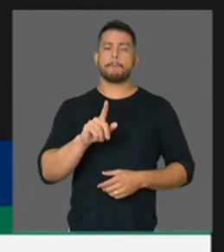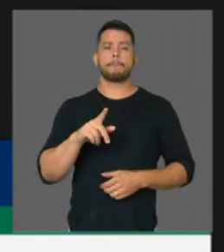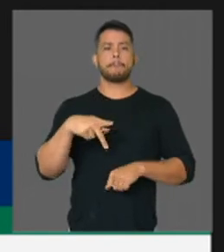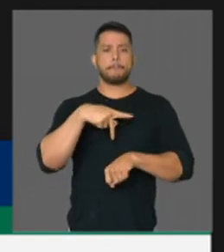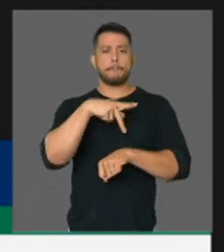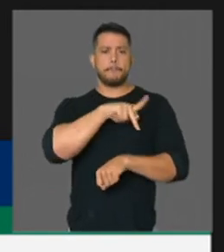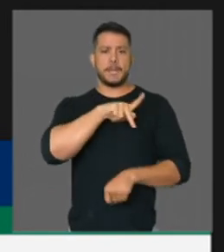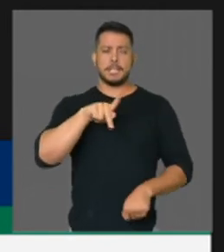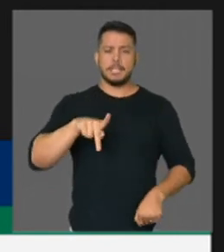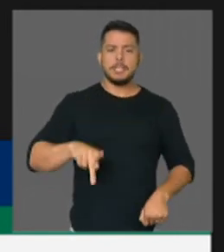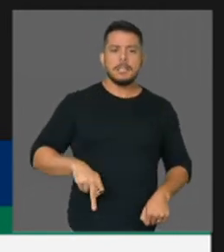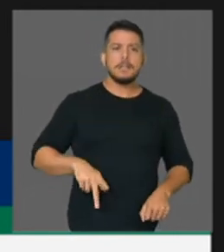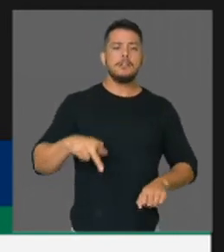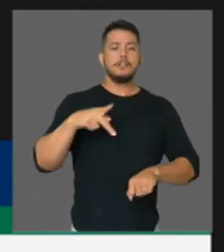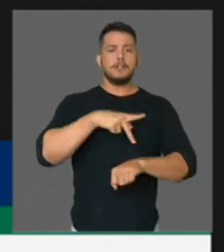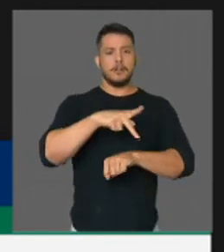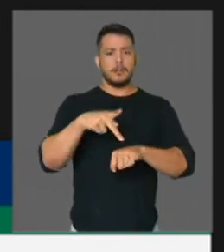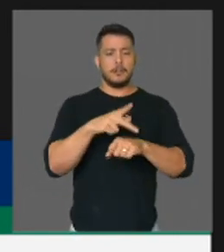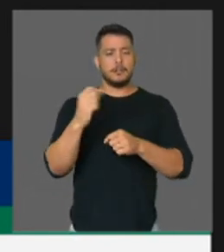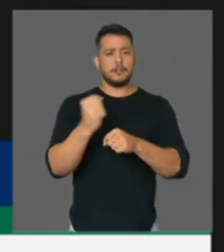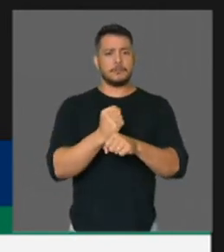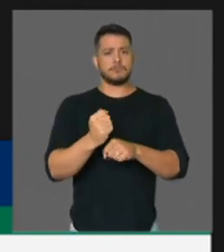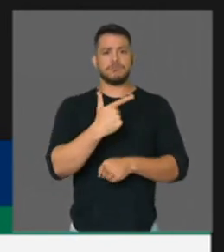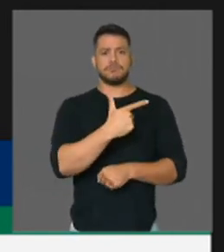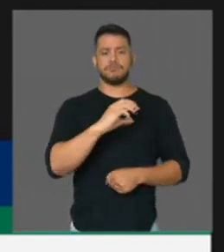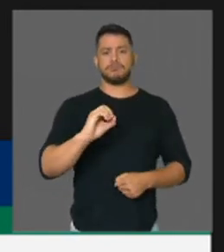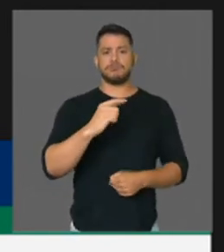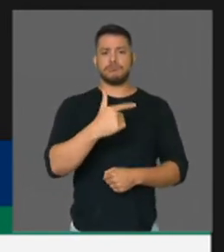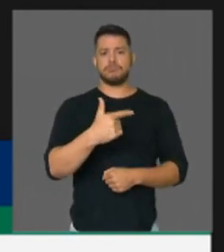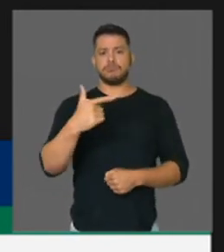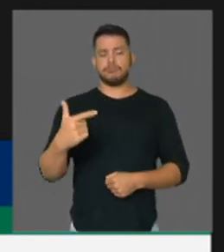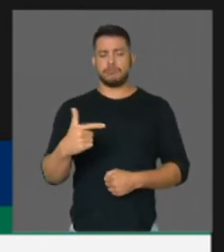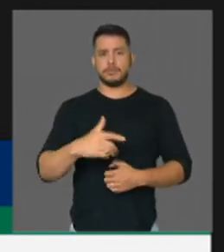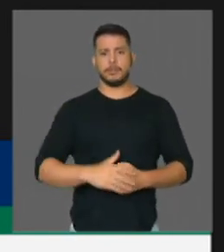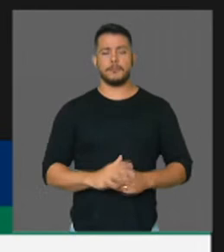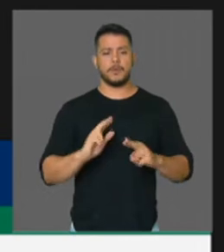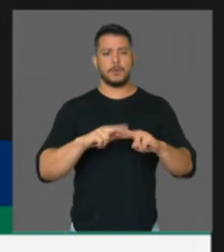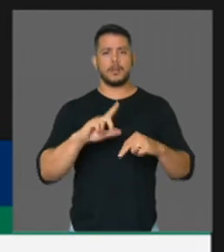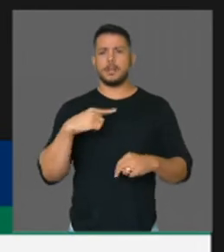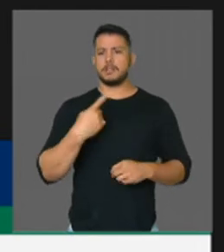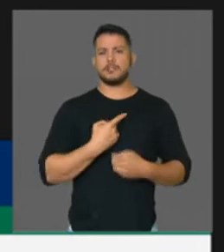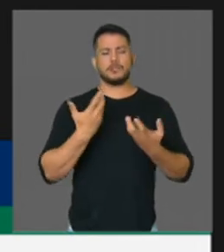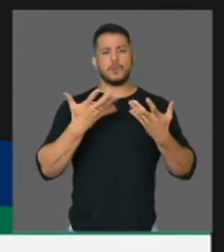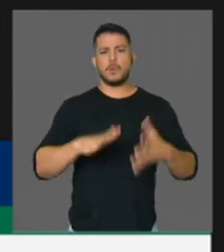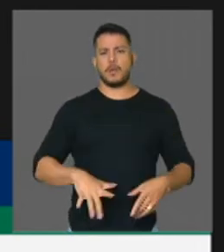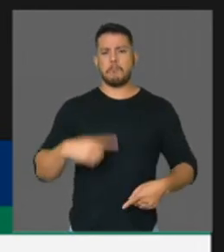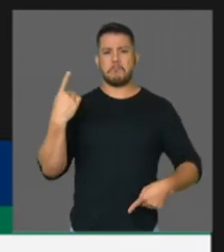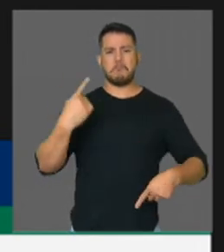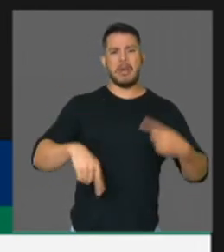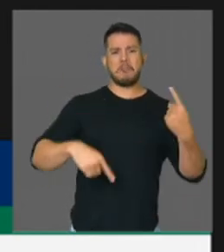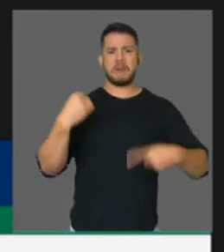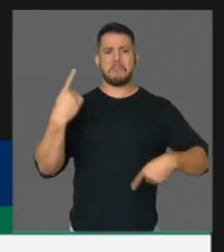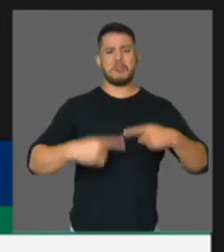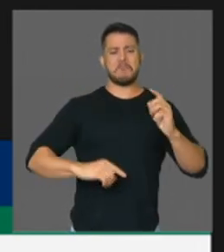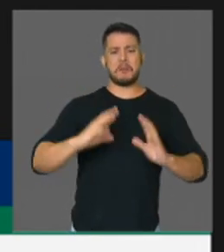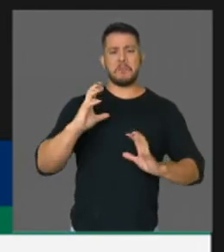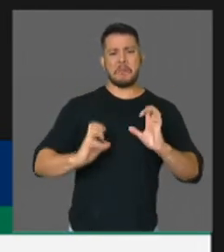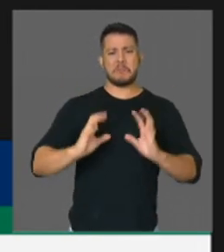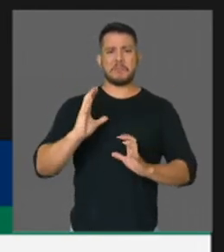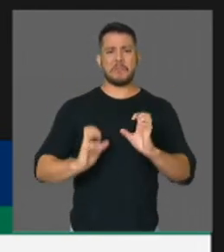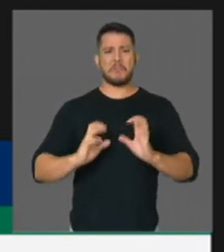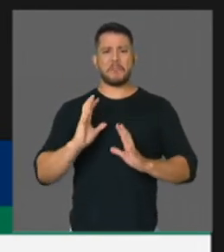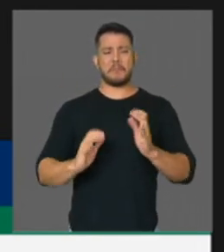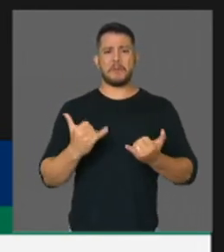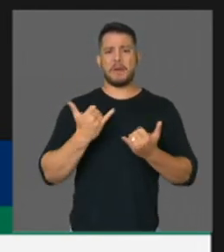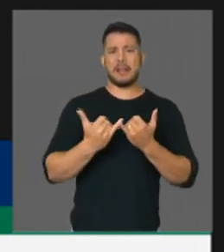bem do país, para que a gente não precise ficar nessa briga de irmão contra irmão, essas brigas de família,